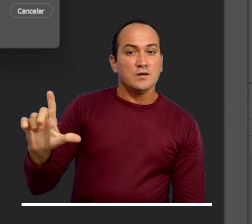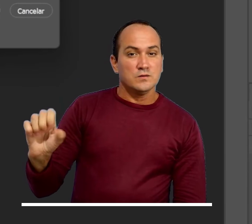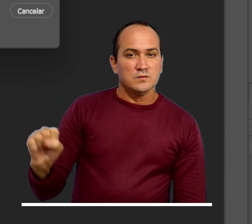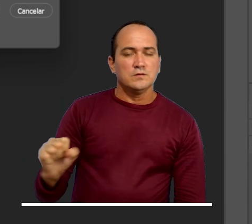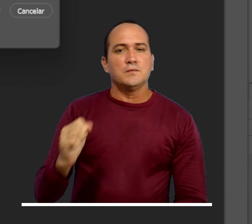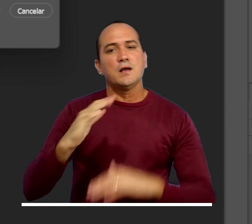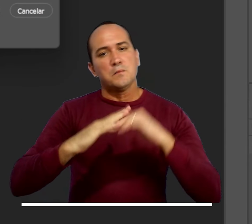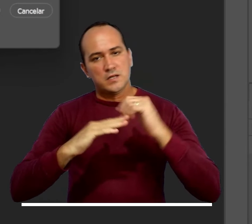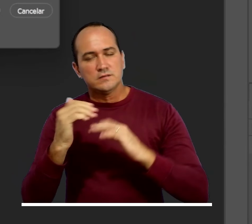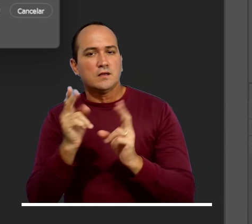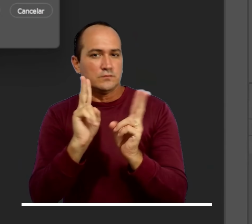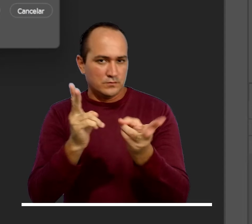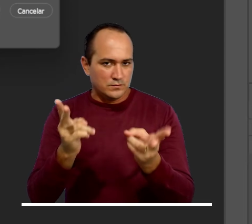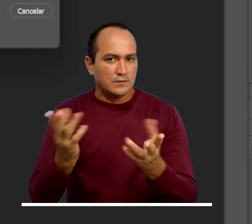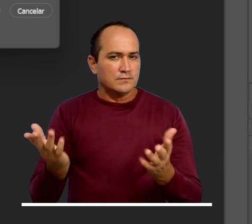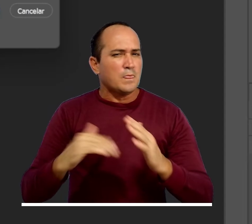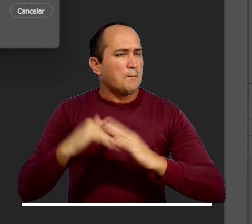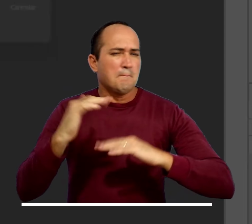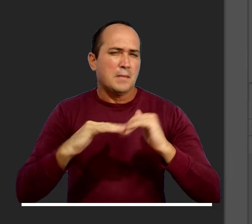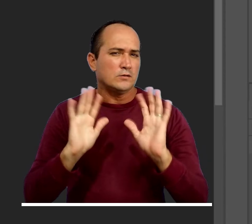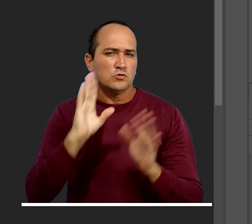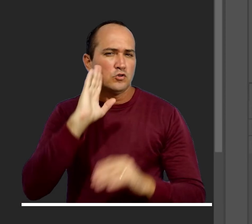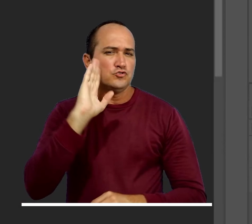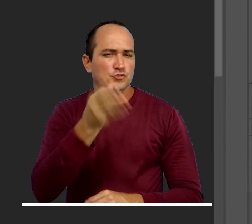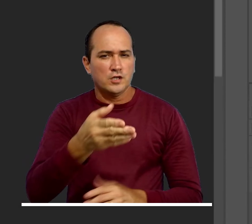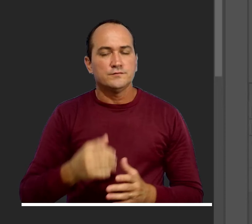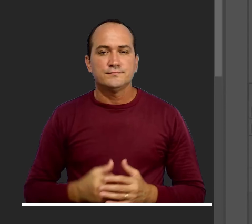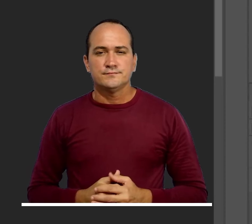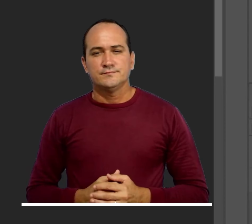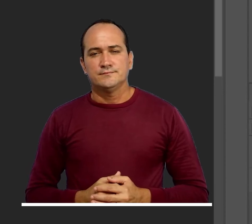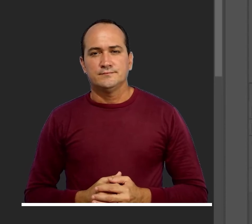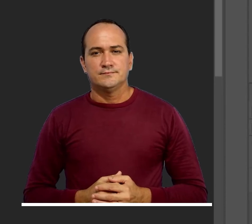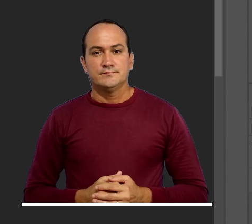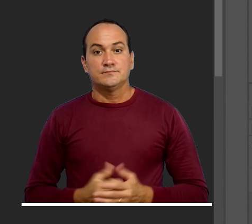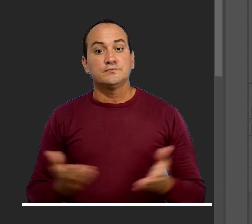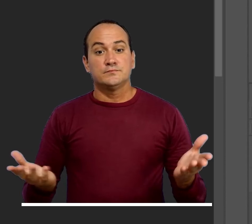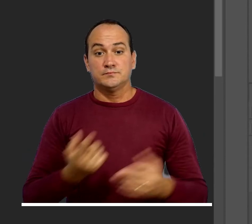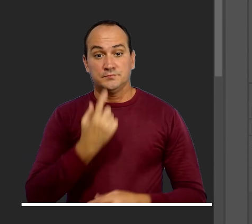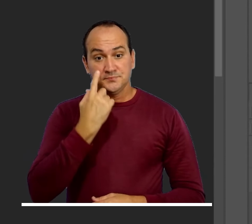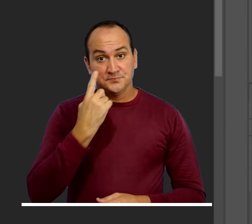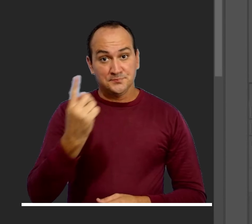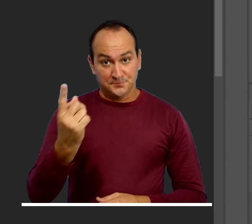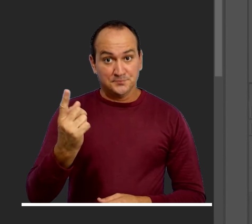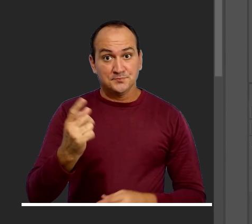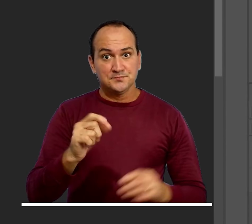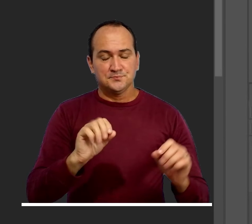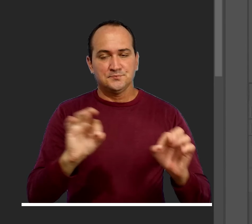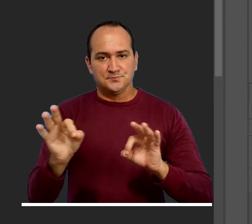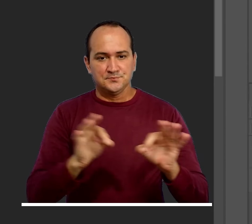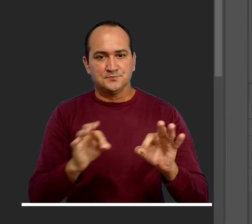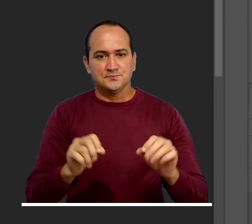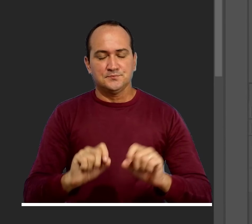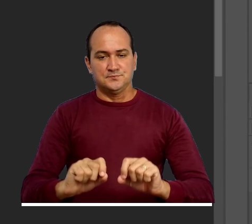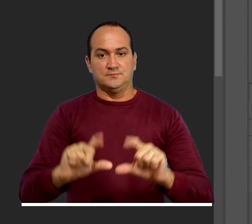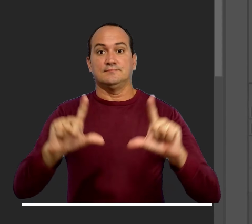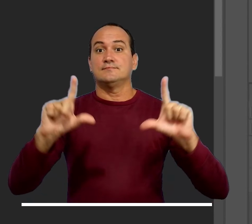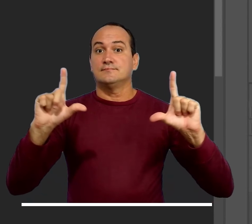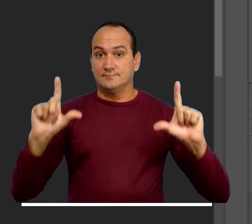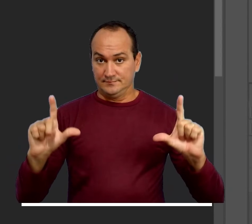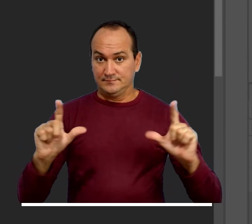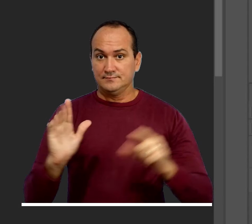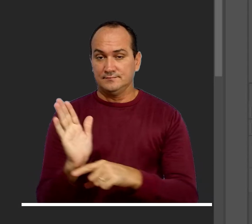questão de praticidade, vamos manter esse espaço de cor, tá? Então só vou dar OK. Então o vídeo está aqui, ó. Se eu movimentar aqui, quando a gente abre um vídeo